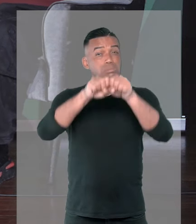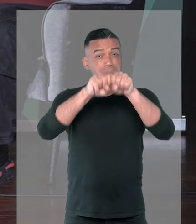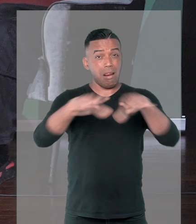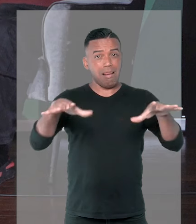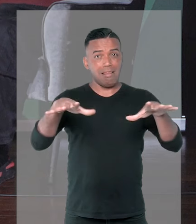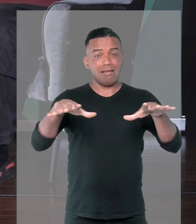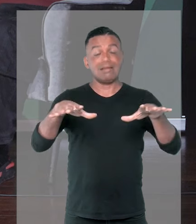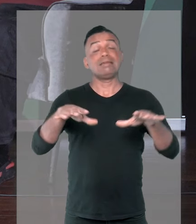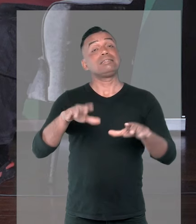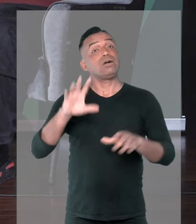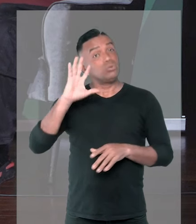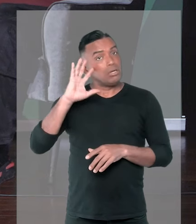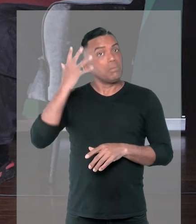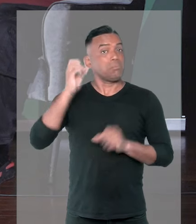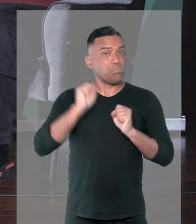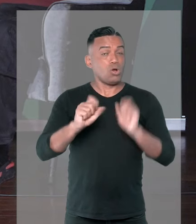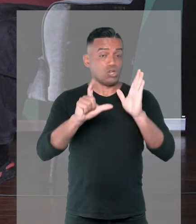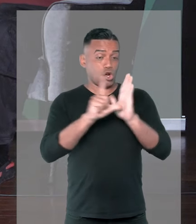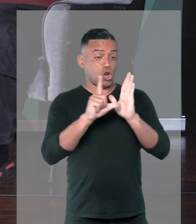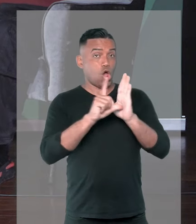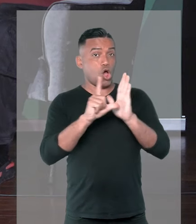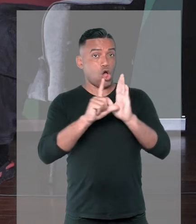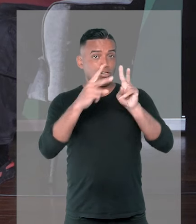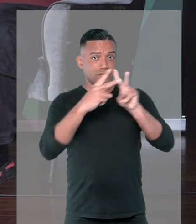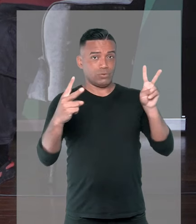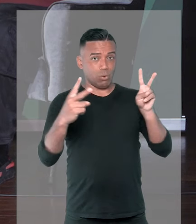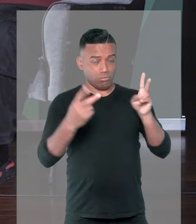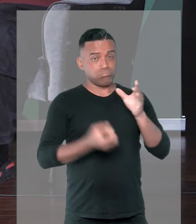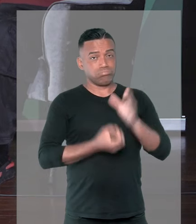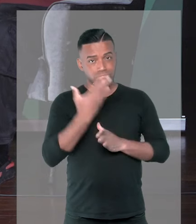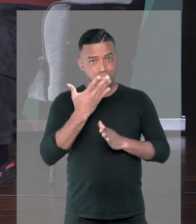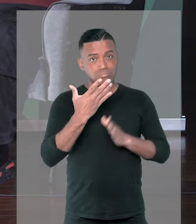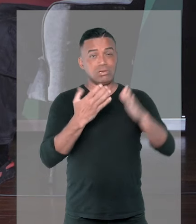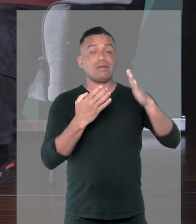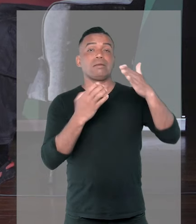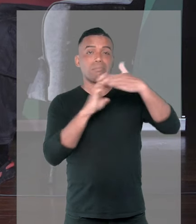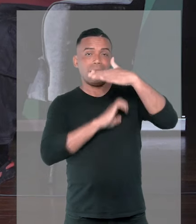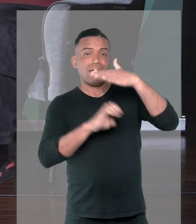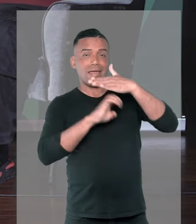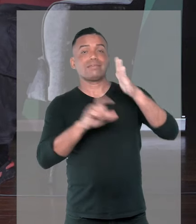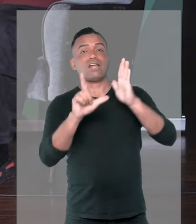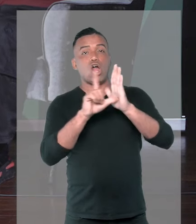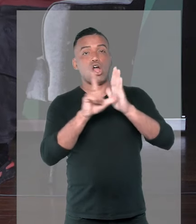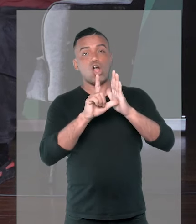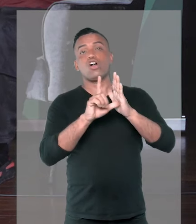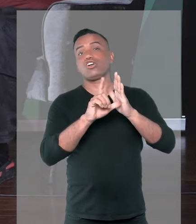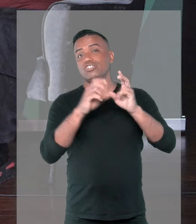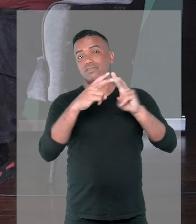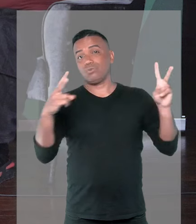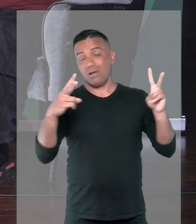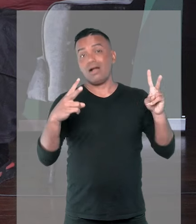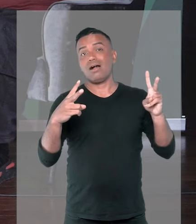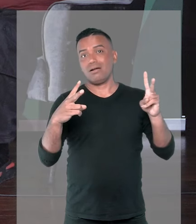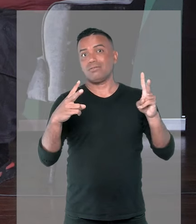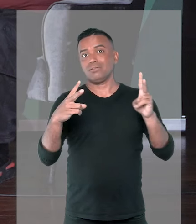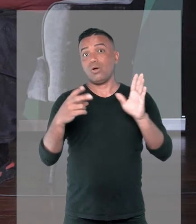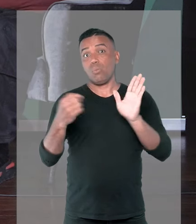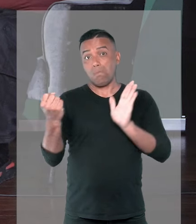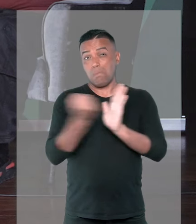de repente você pode criar uma loja virtual porque o código que Abstrai a loja e transforma ela num objeto